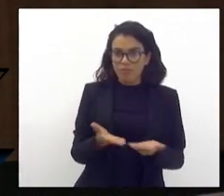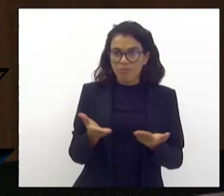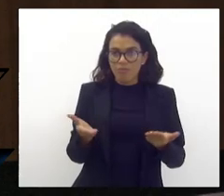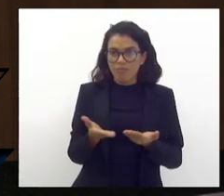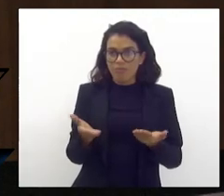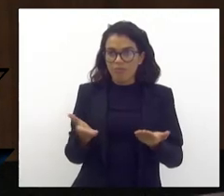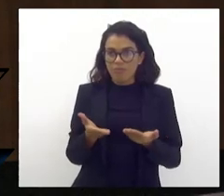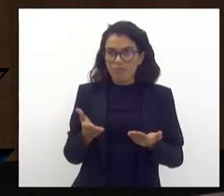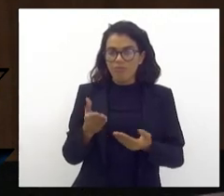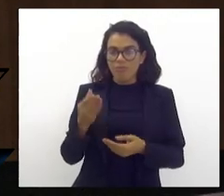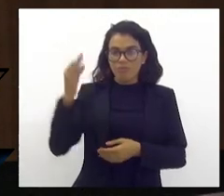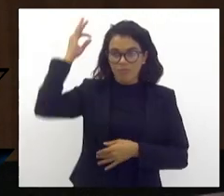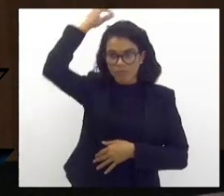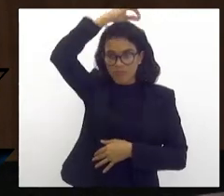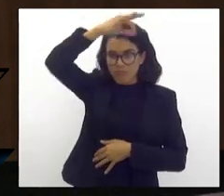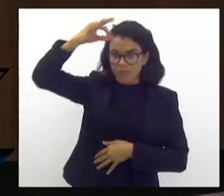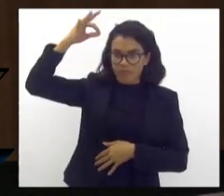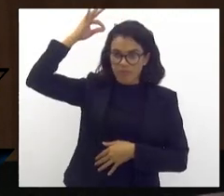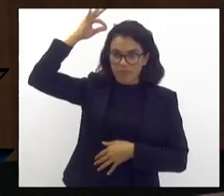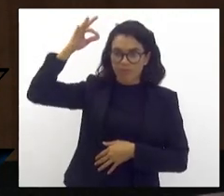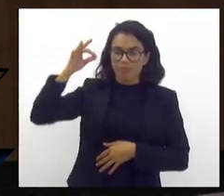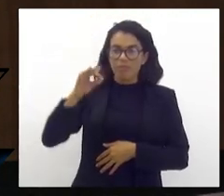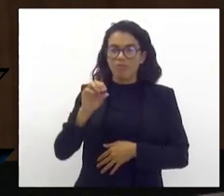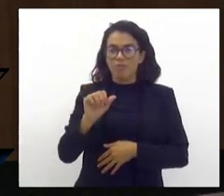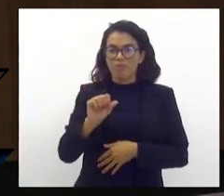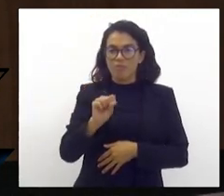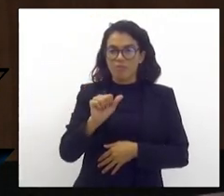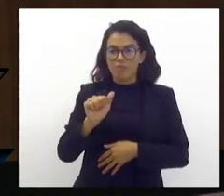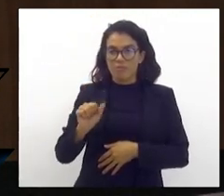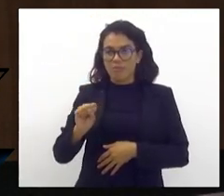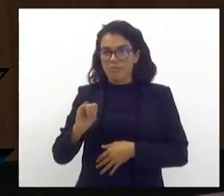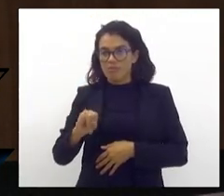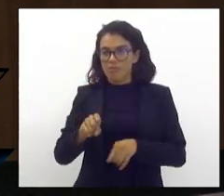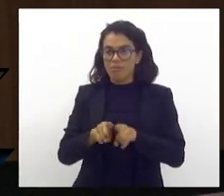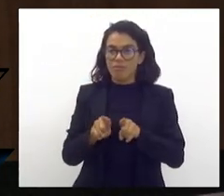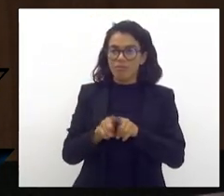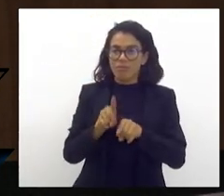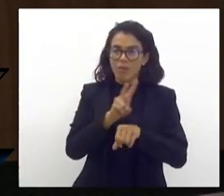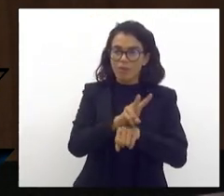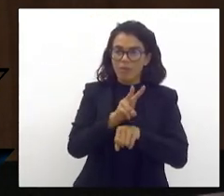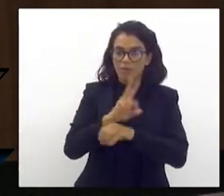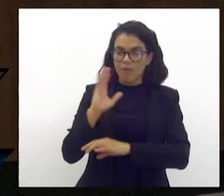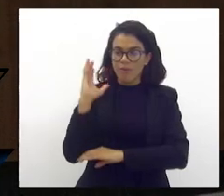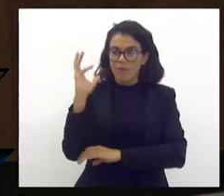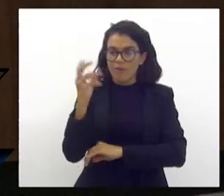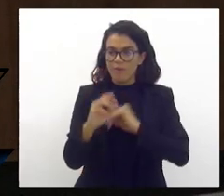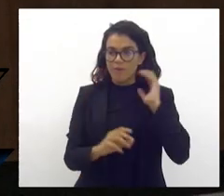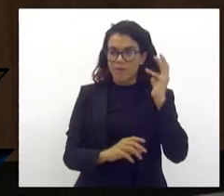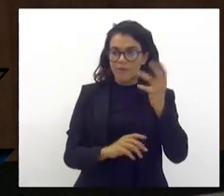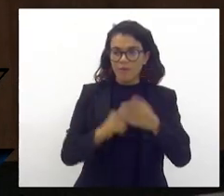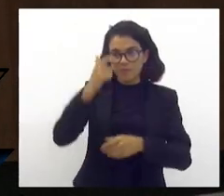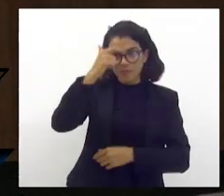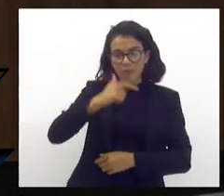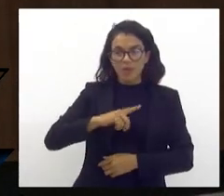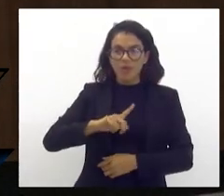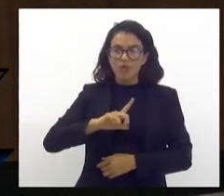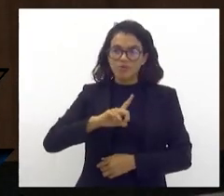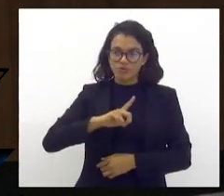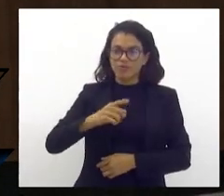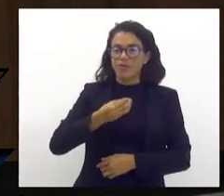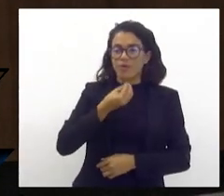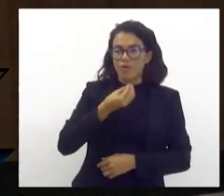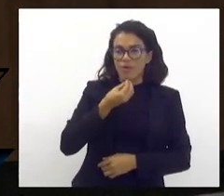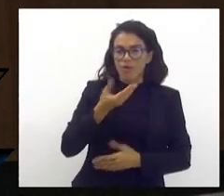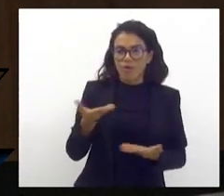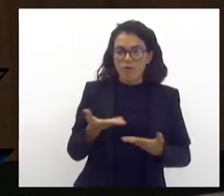São Francisco de Assis, protetor dos animais e do meio ambiente também. Dizer que eu tive a oportunidade de conhecer